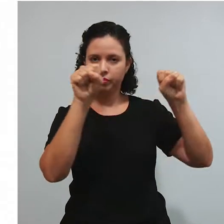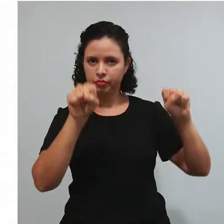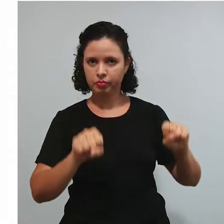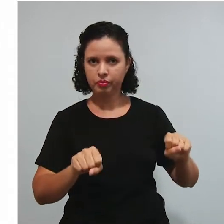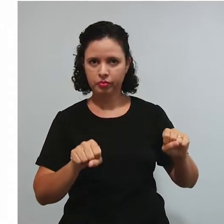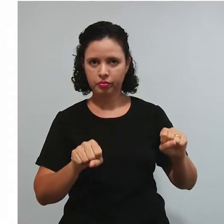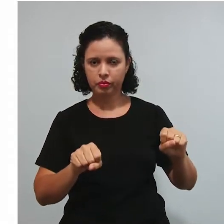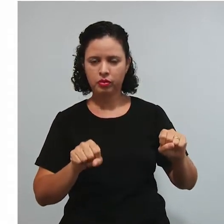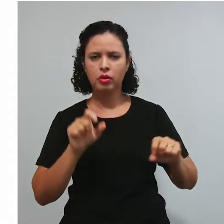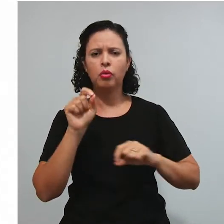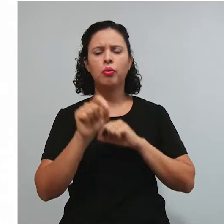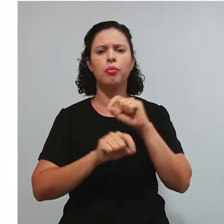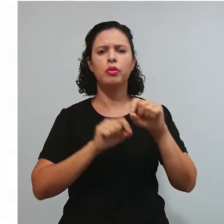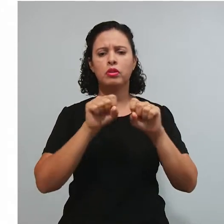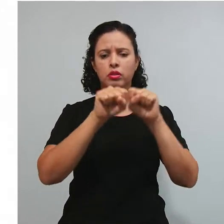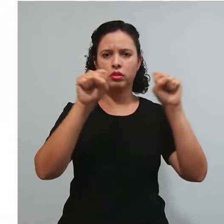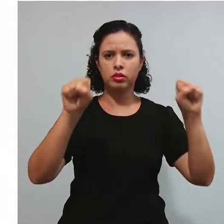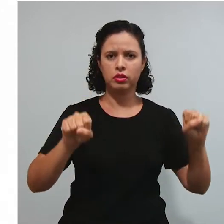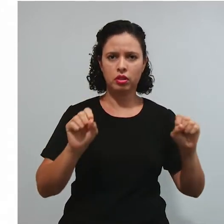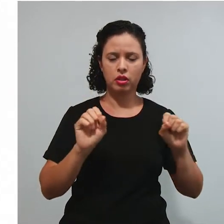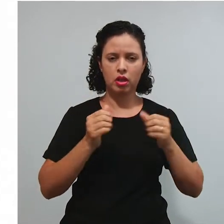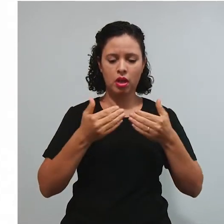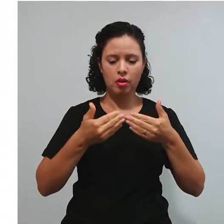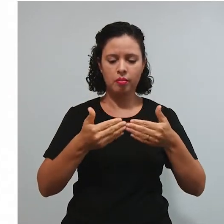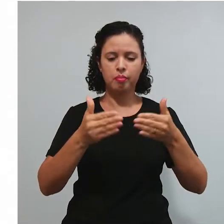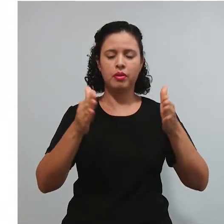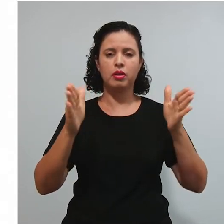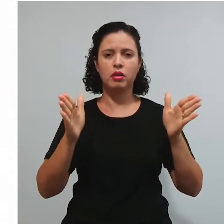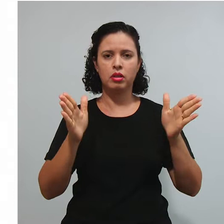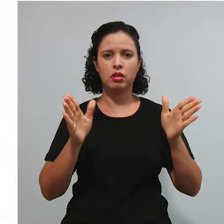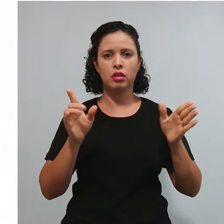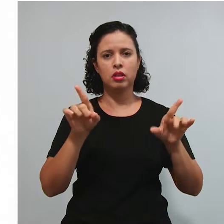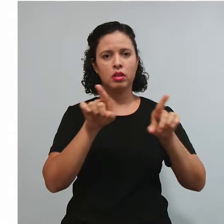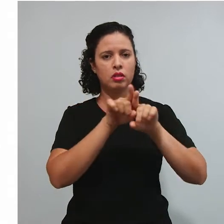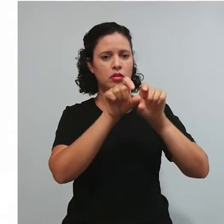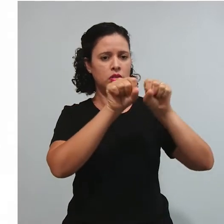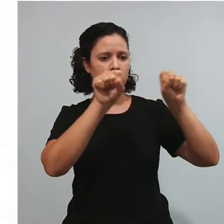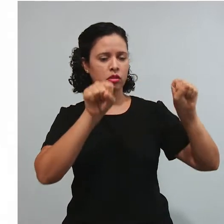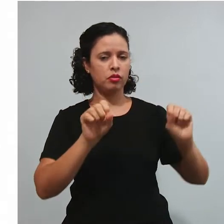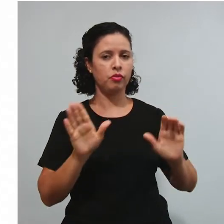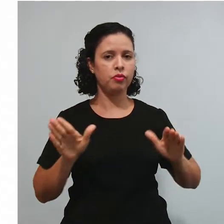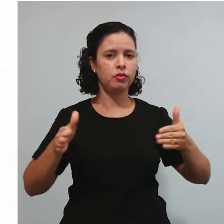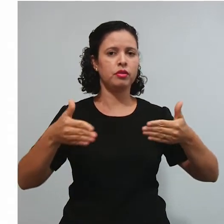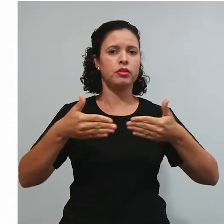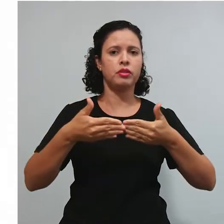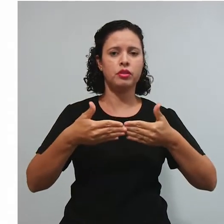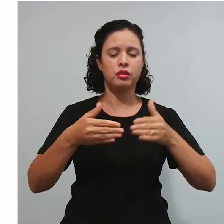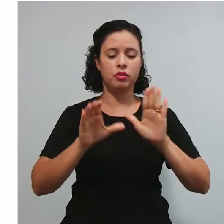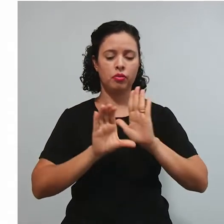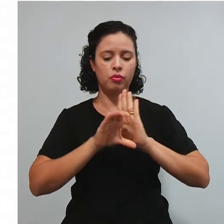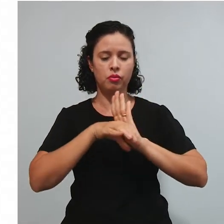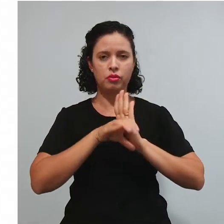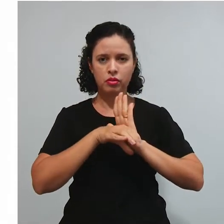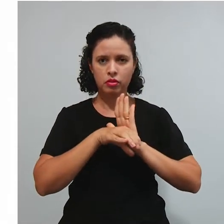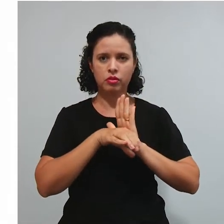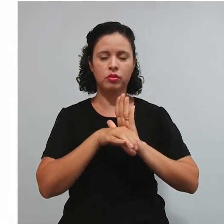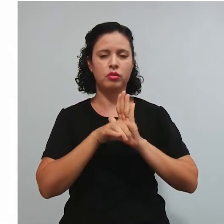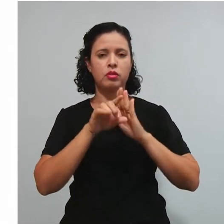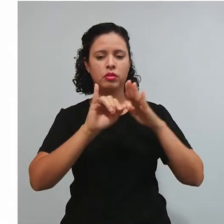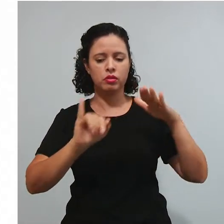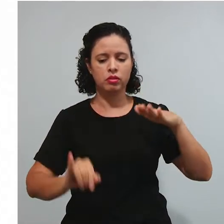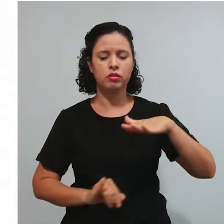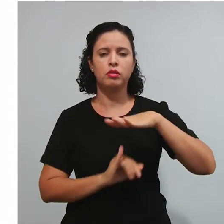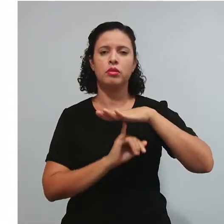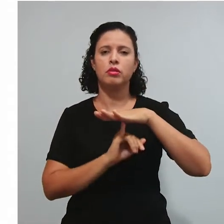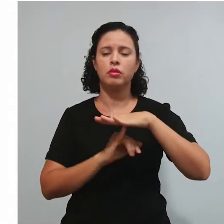sistemas, né? O que são sistemas abertos, sistemas fechados. Nós vamos conceituar a